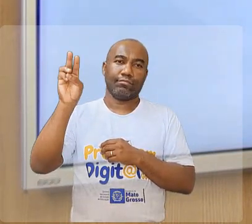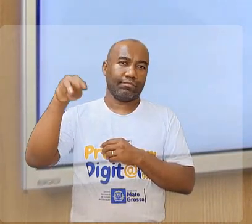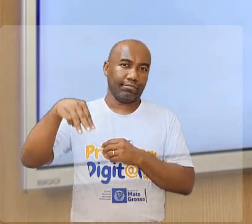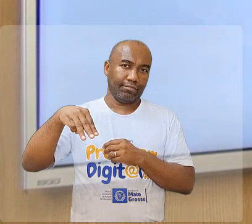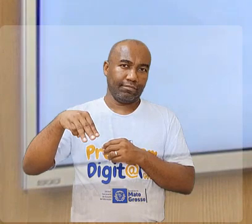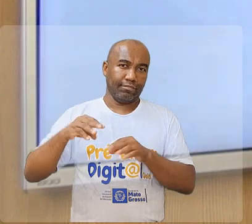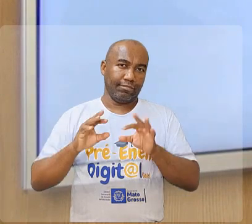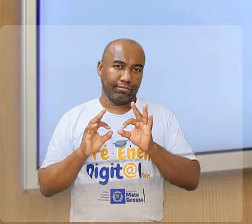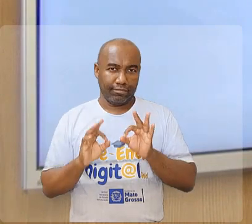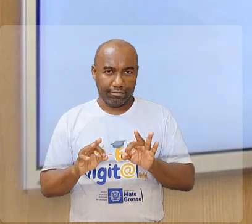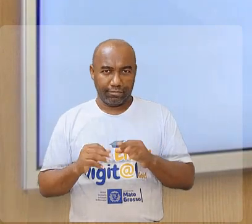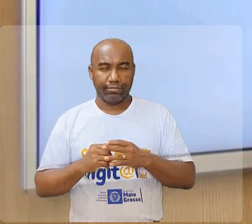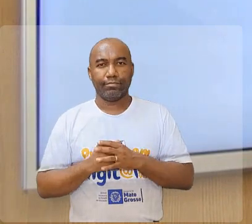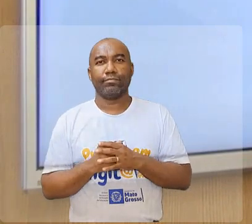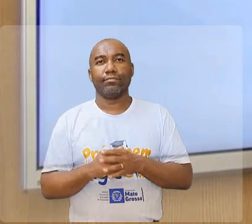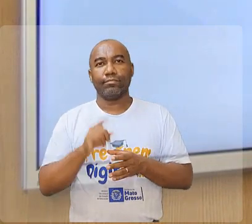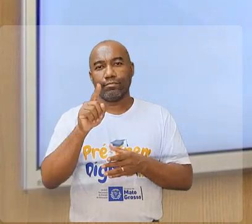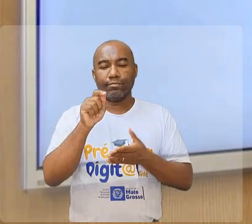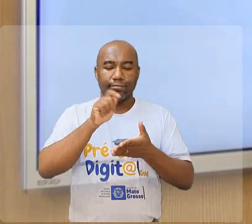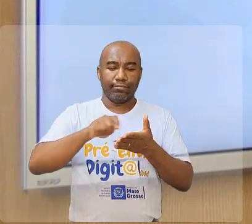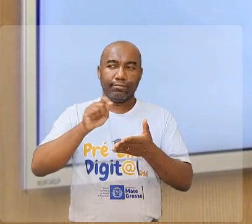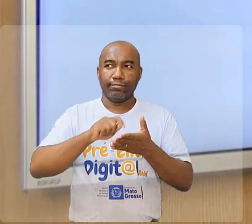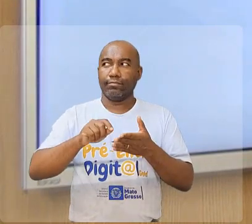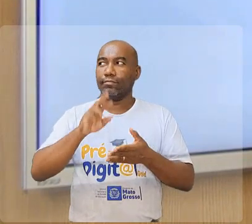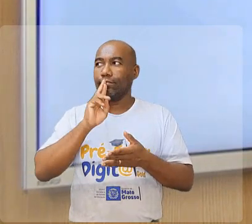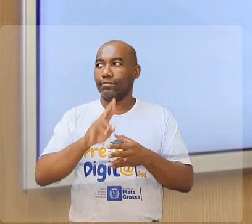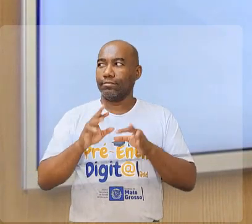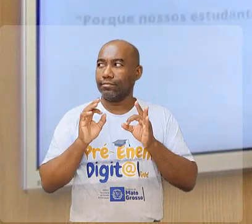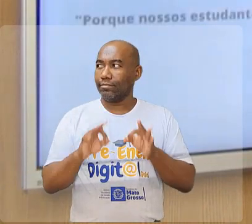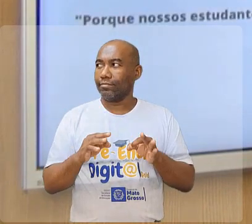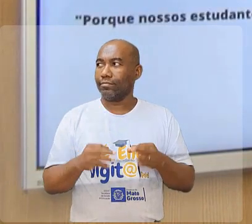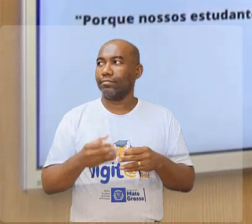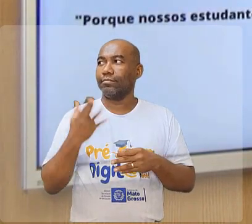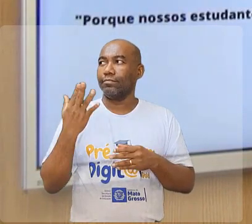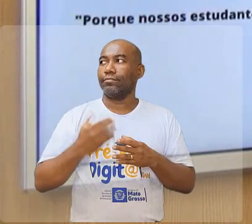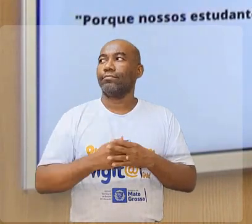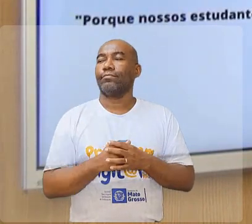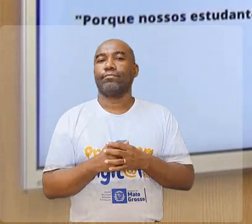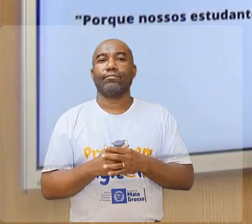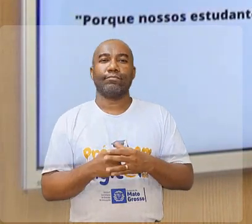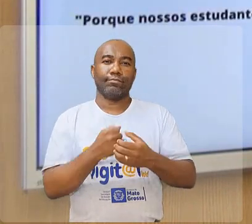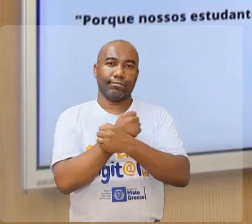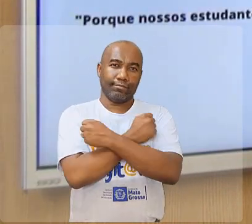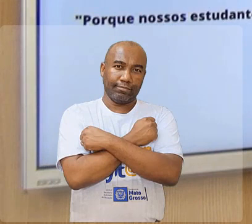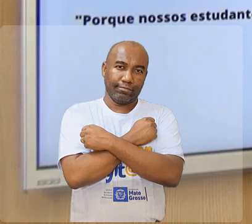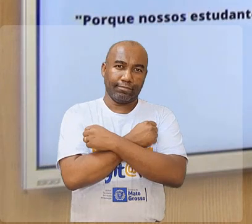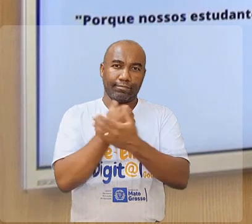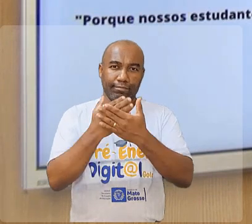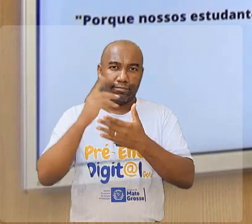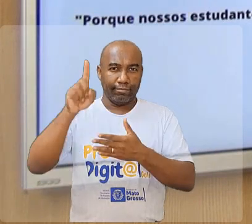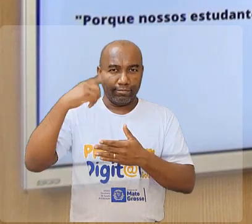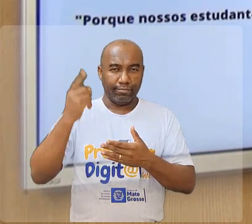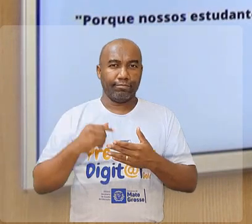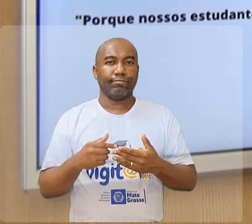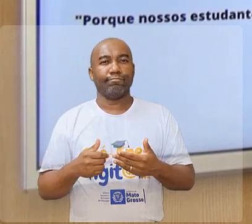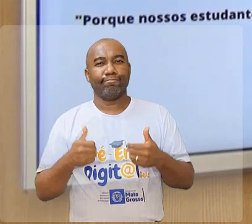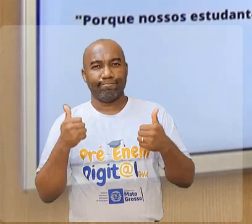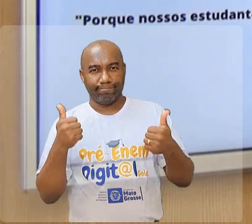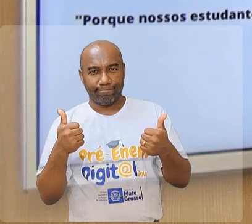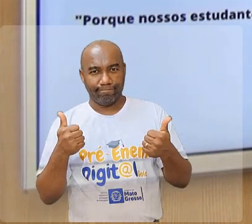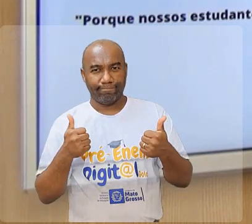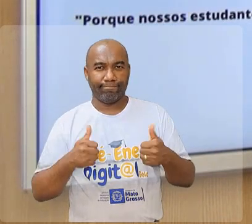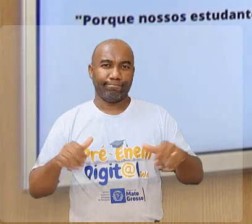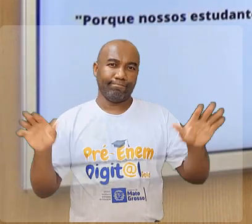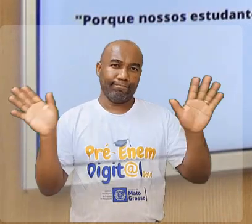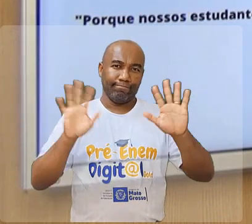Beleza então pessoal marca a resposta porque assim e vamos lá para o abraço que eu te vejo na próxima vídeo aula Beleza